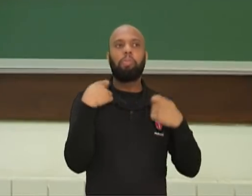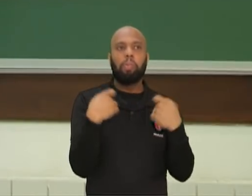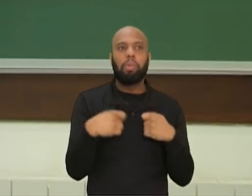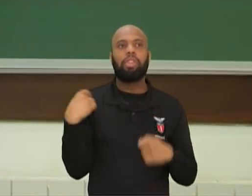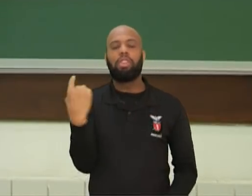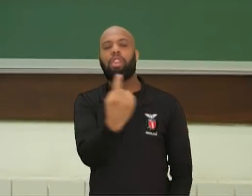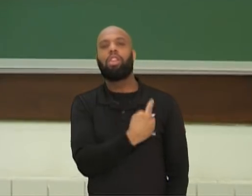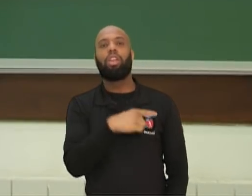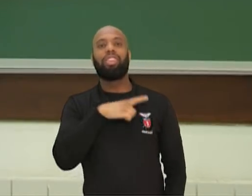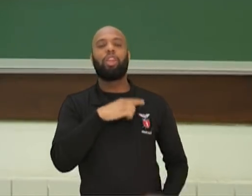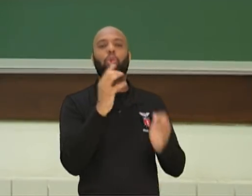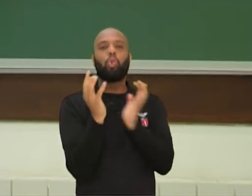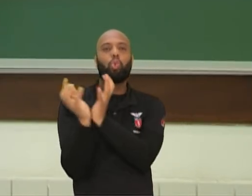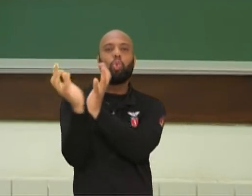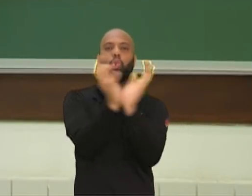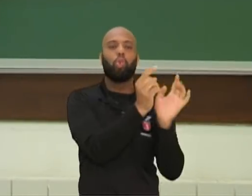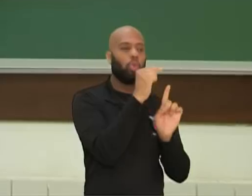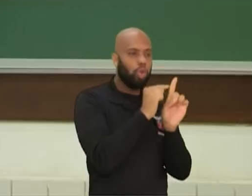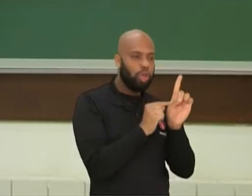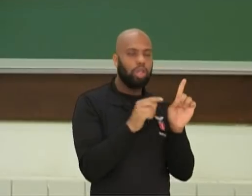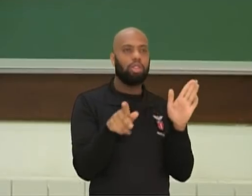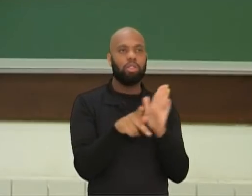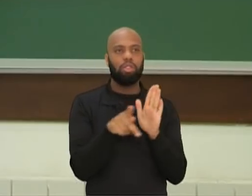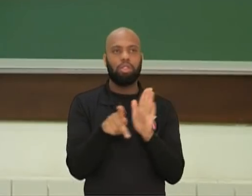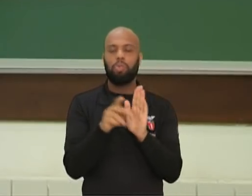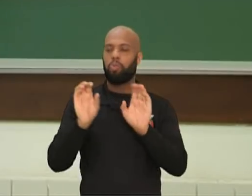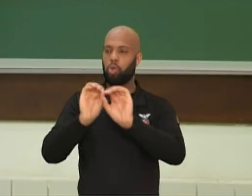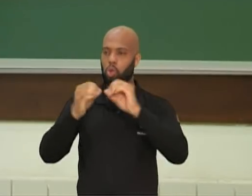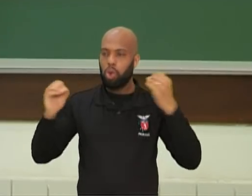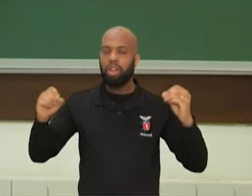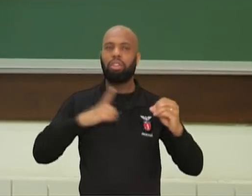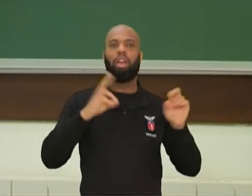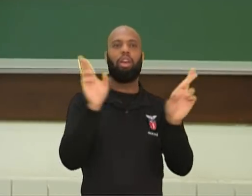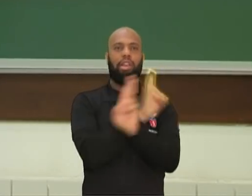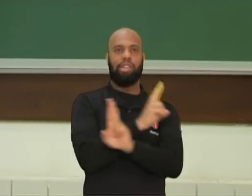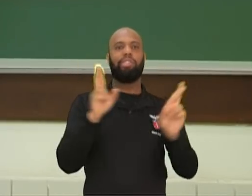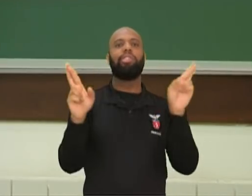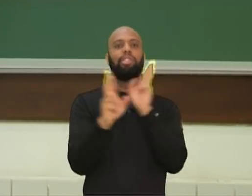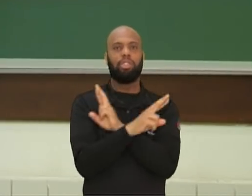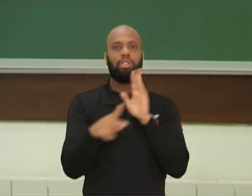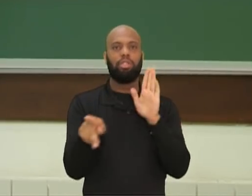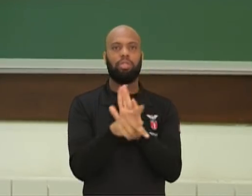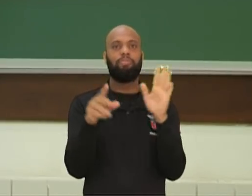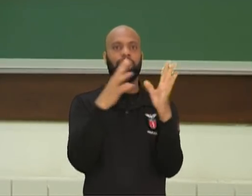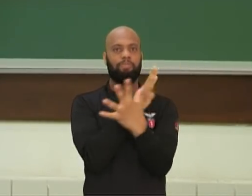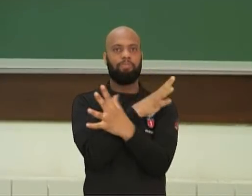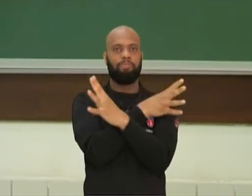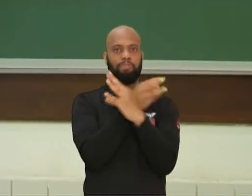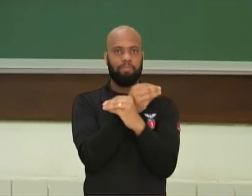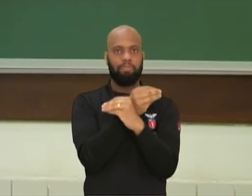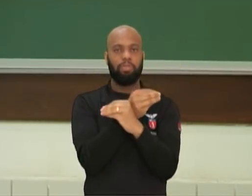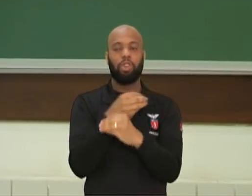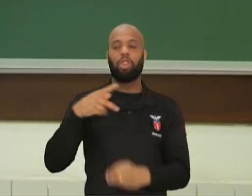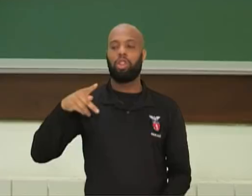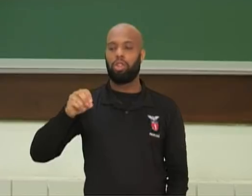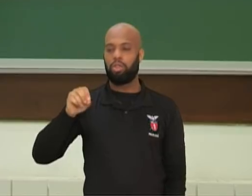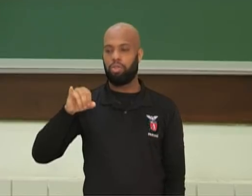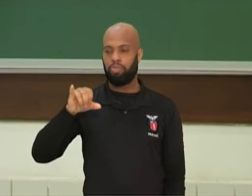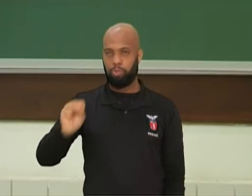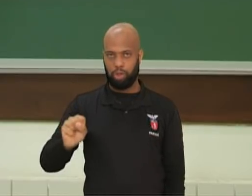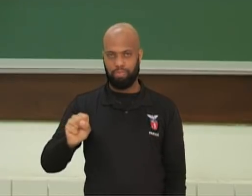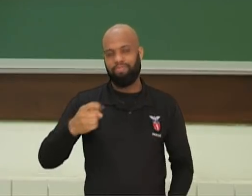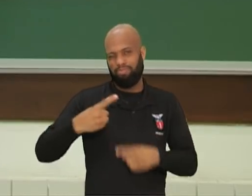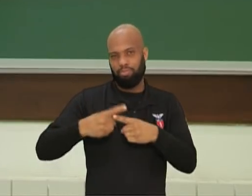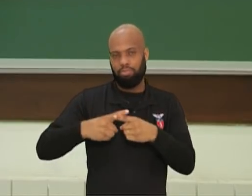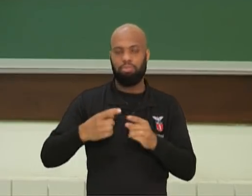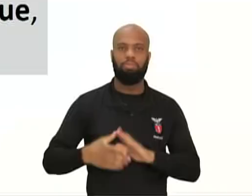nós classificamos quando nós temos esse tipo de relação com a conjunção pois. Que nós temos